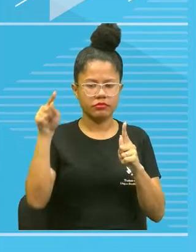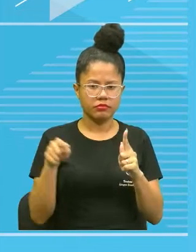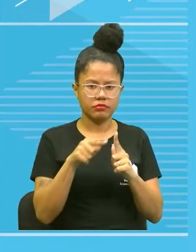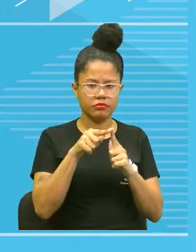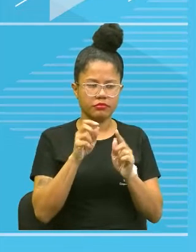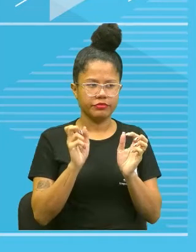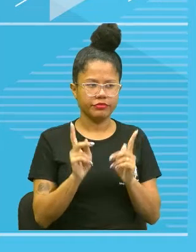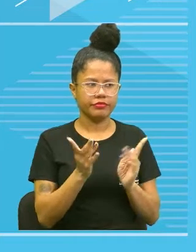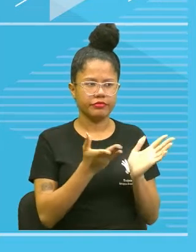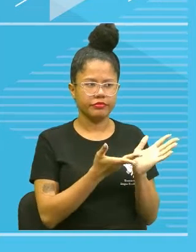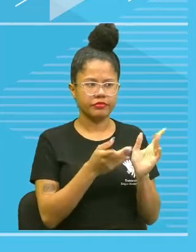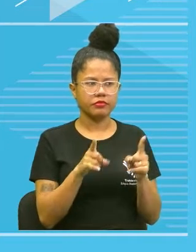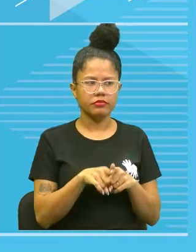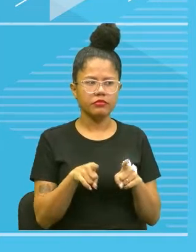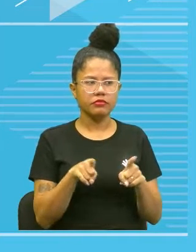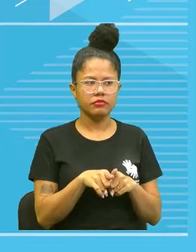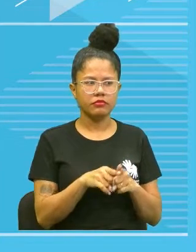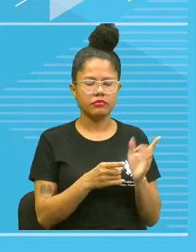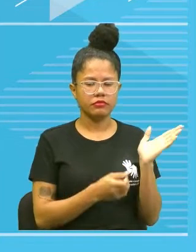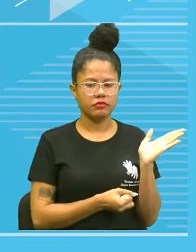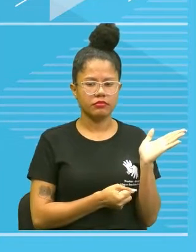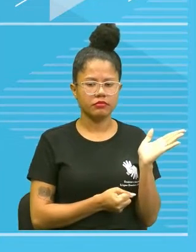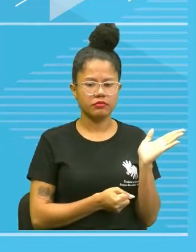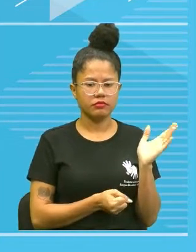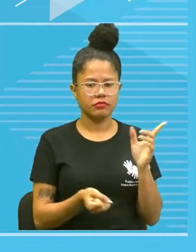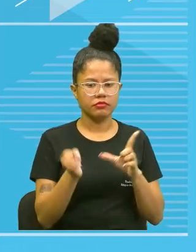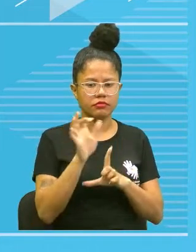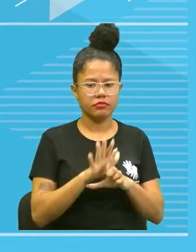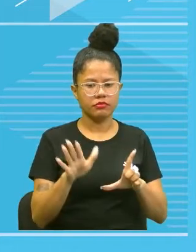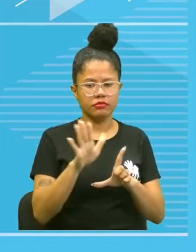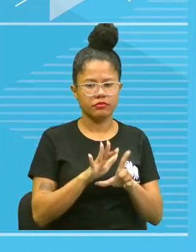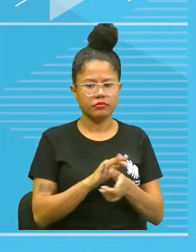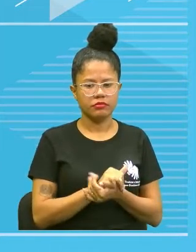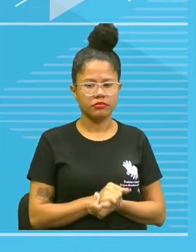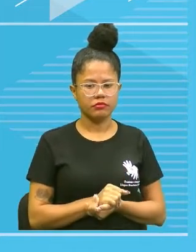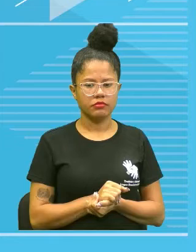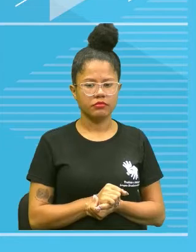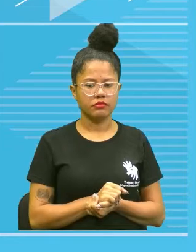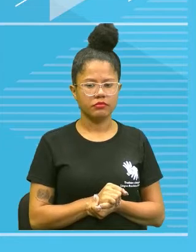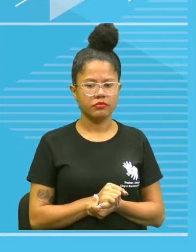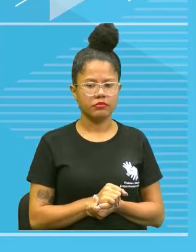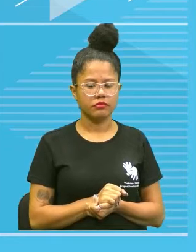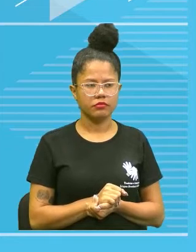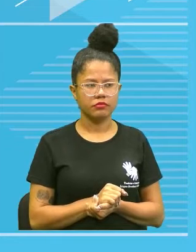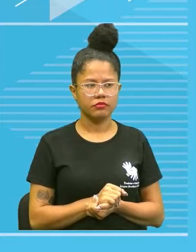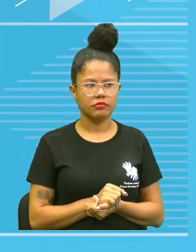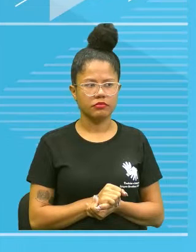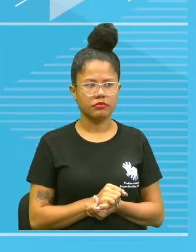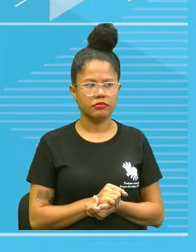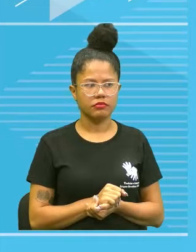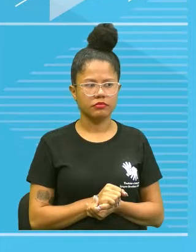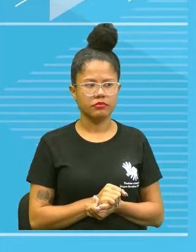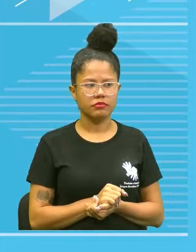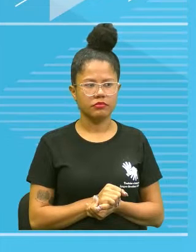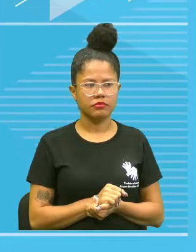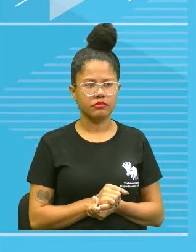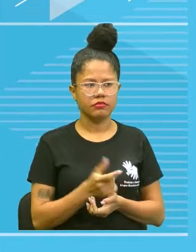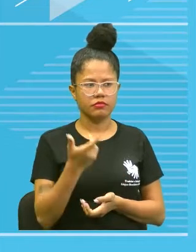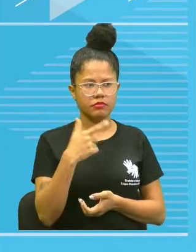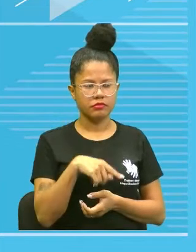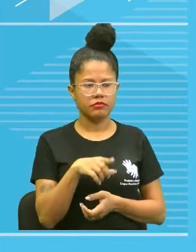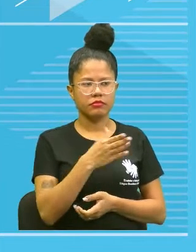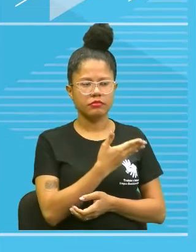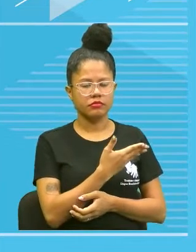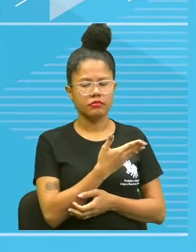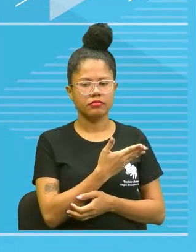áreas rachuradas, ou seja, essa área em verde aberta aqui e essa área em verde aberta